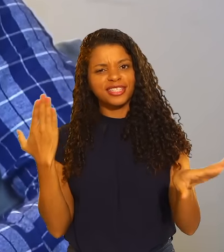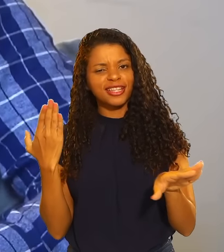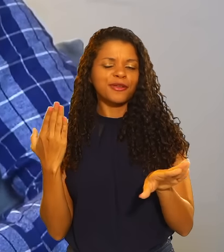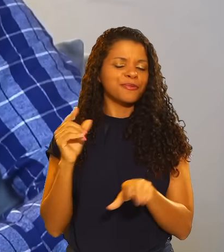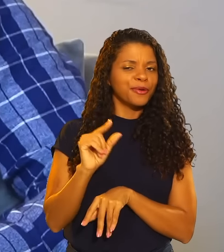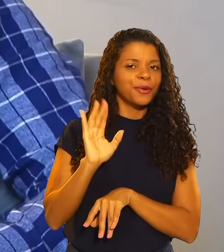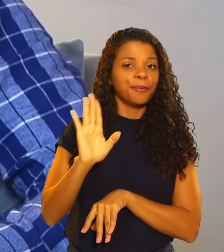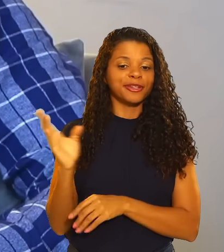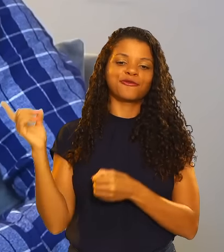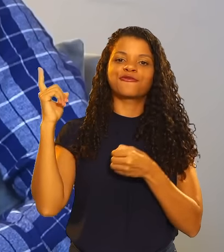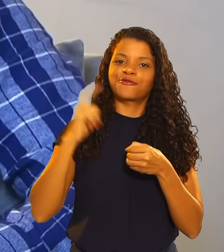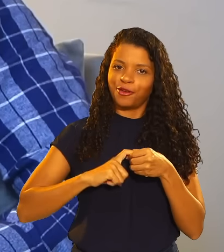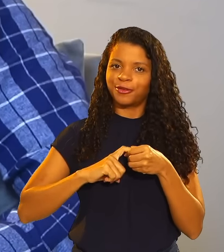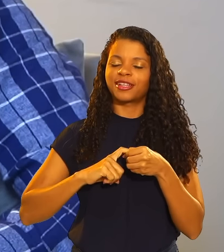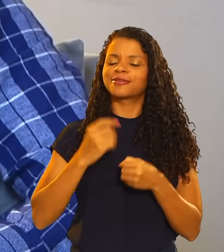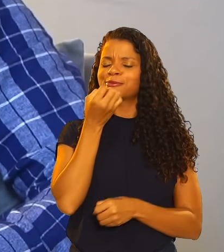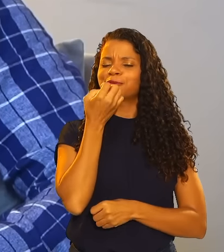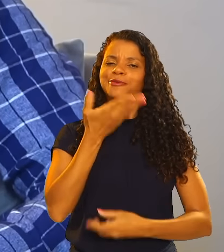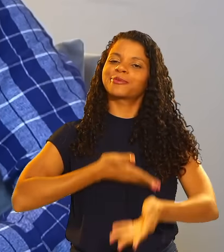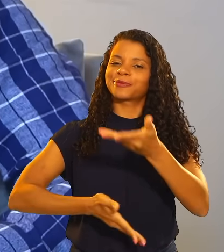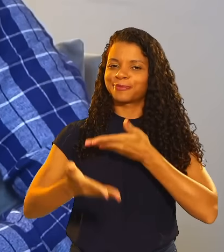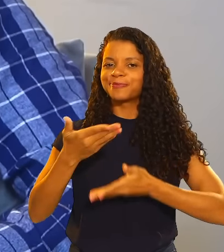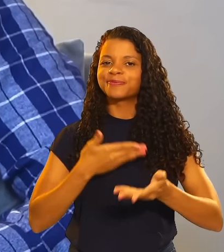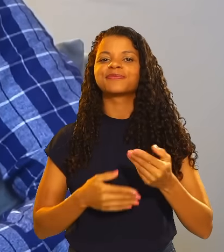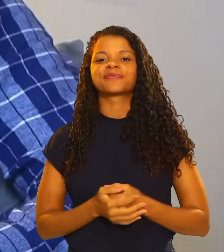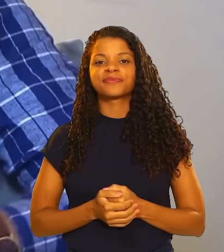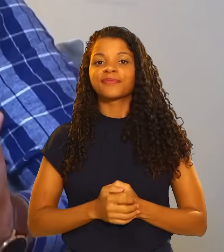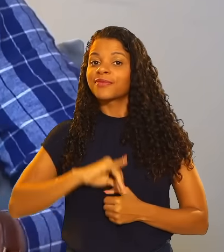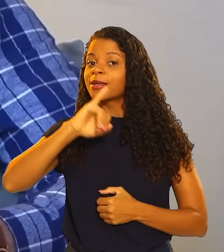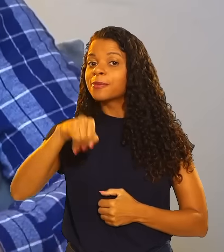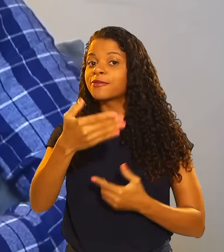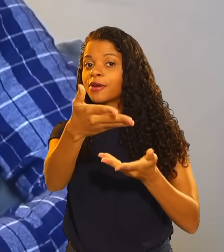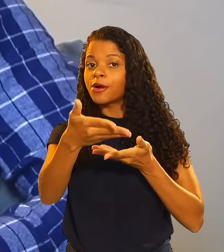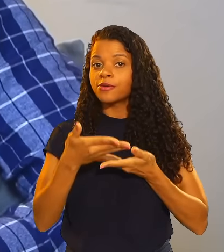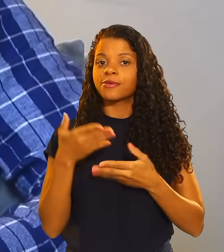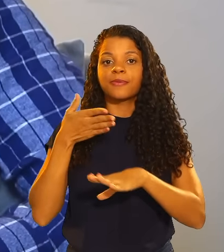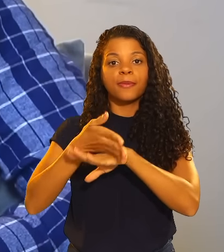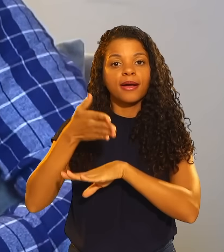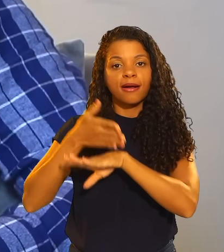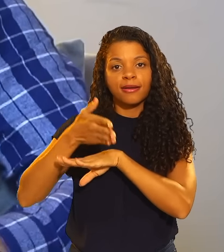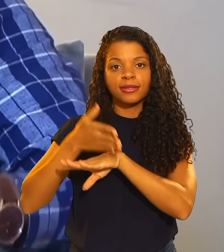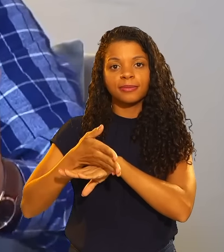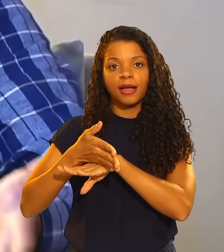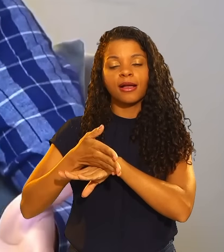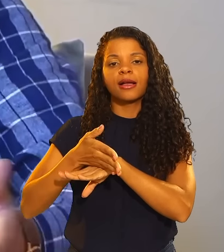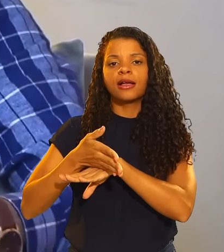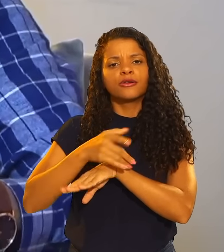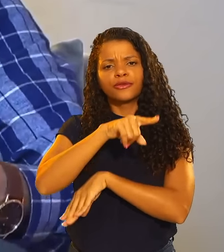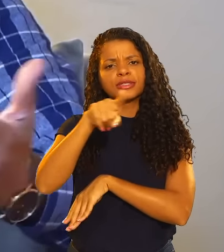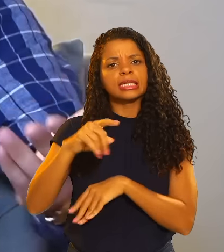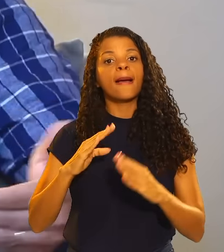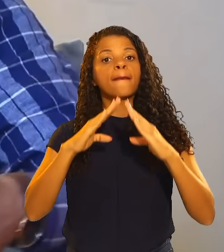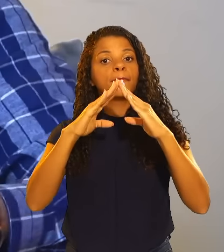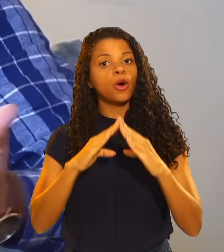né? Mas graças a Deus estou aí de volta e muito bom estar com vocês. E aproveito para convidá-los também a participar, quem estiver aqui,